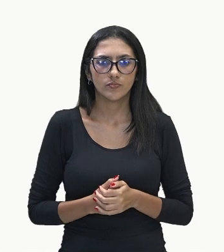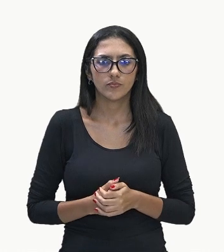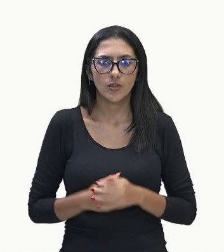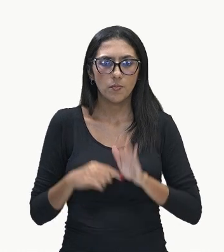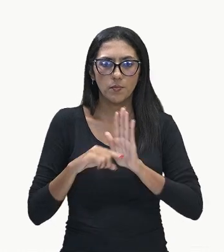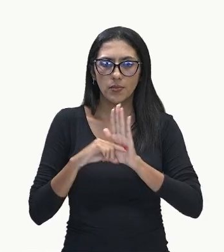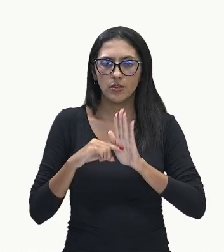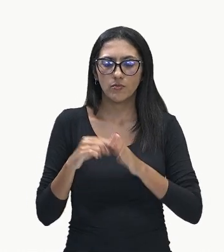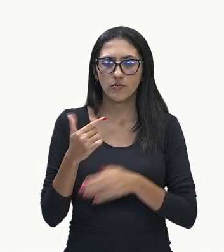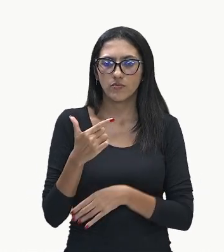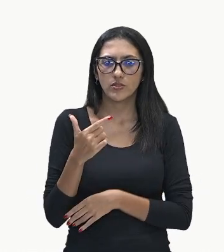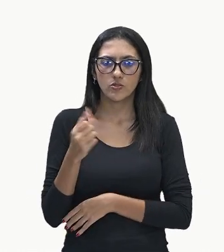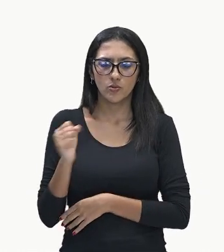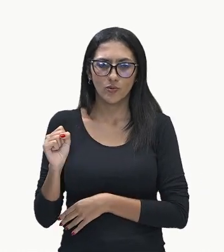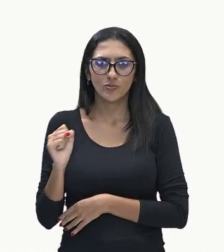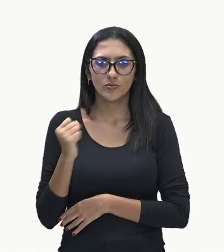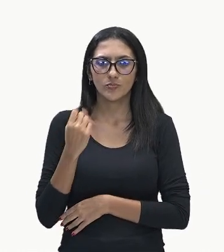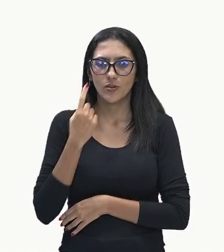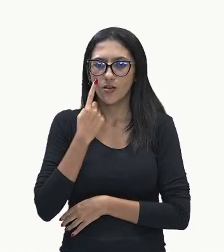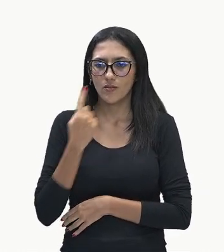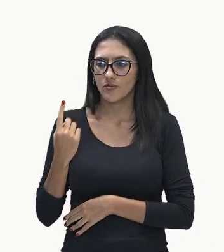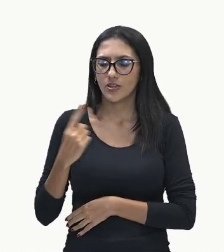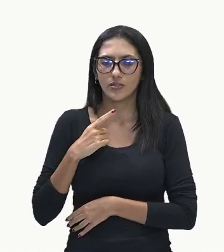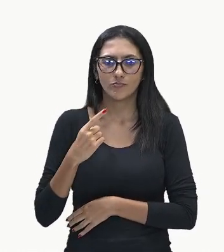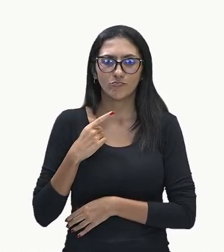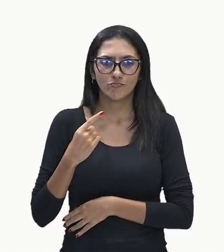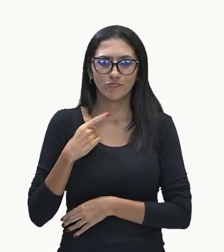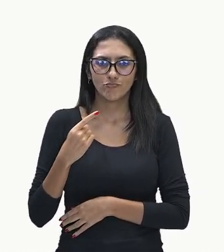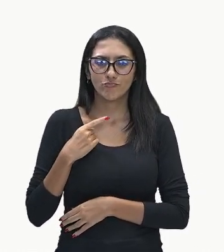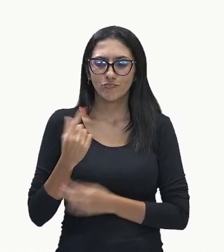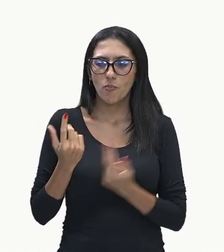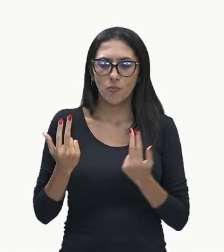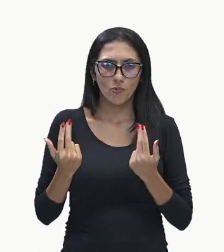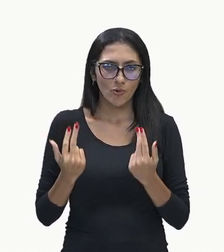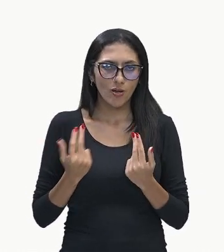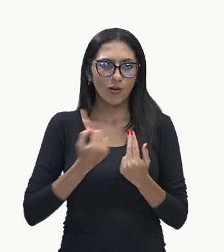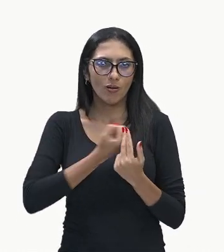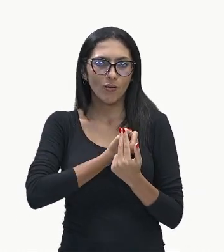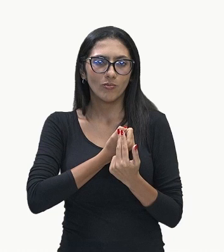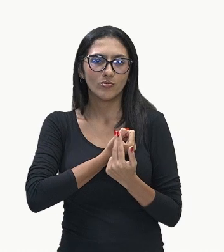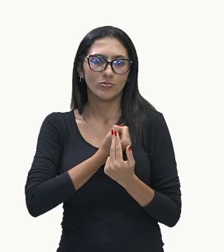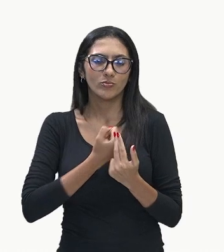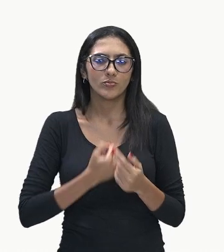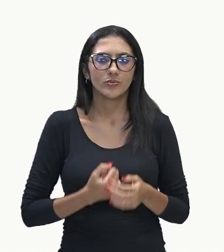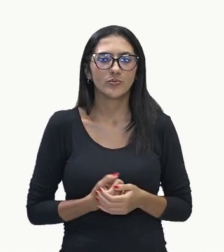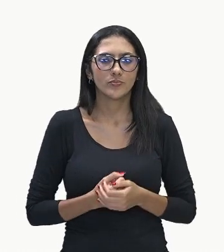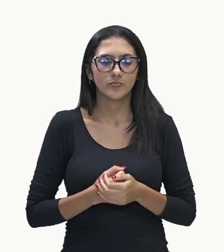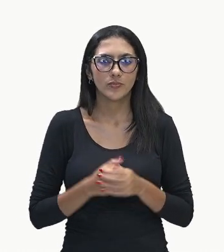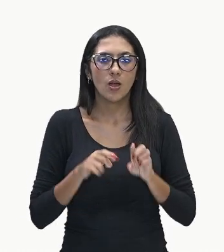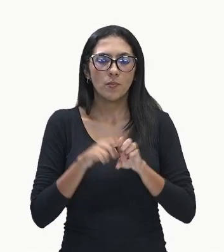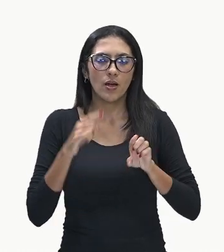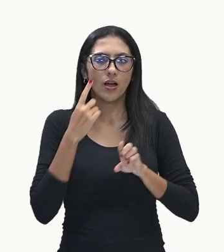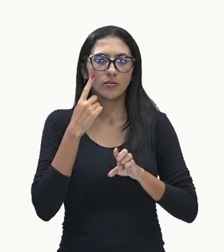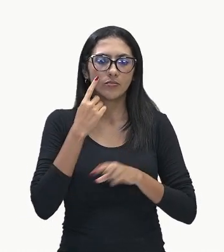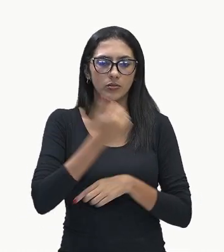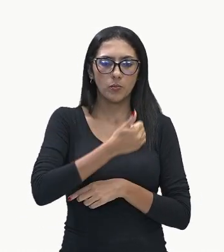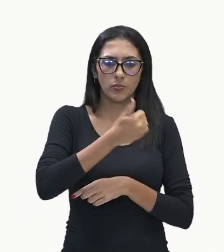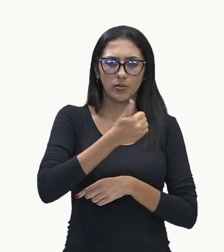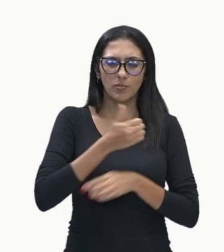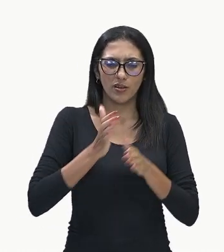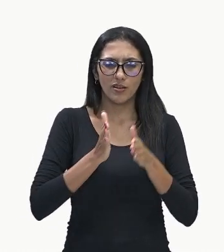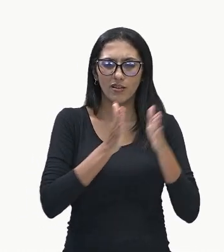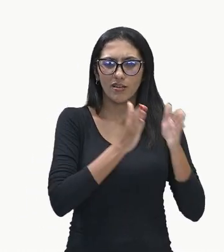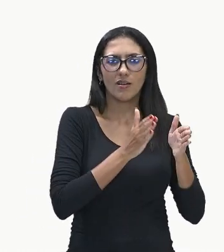Viu? Os resultados são iguaizinhos. Embora a escrita aqui no primeiro membro seja diferente